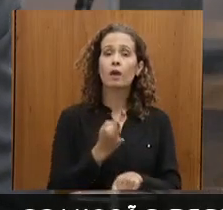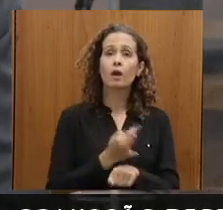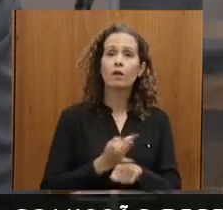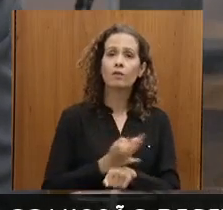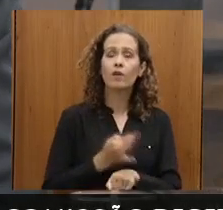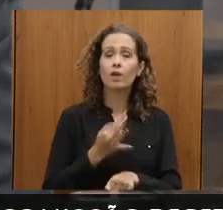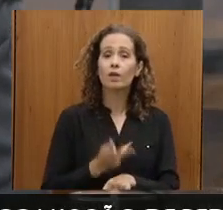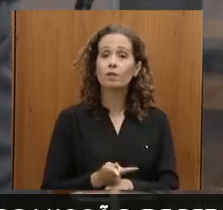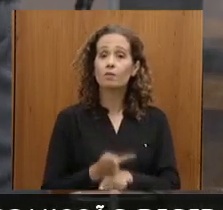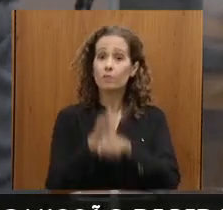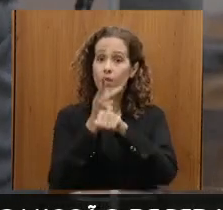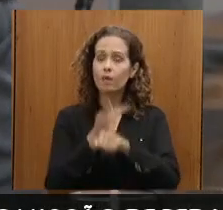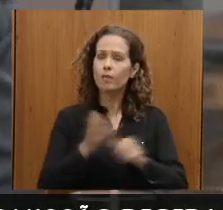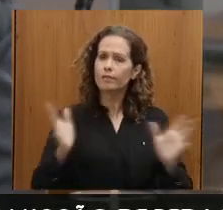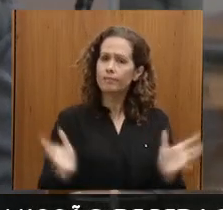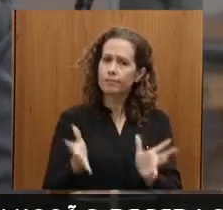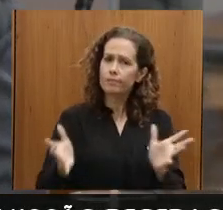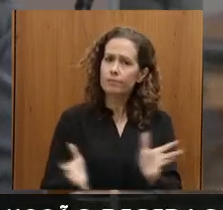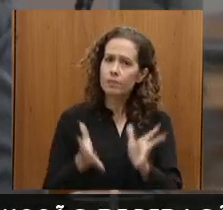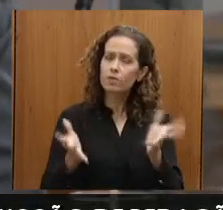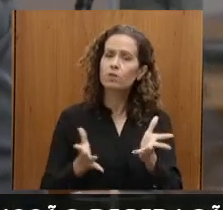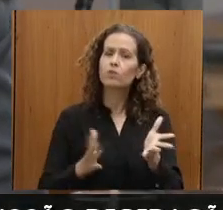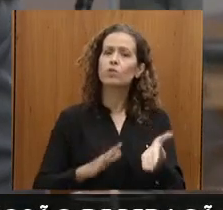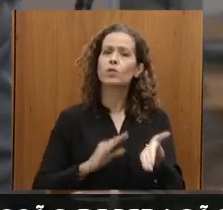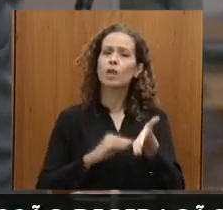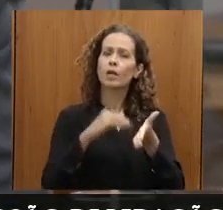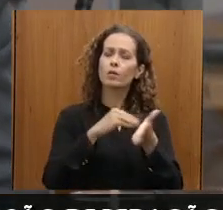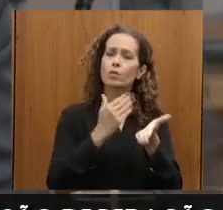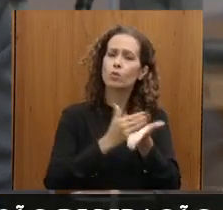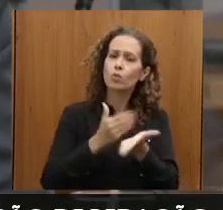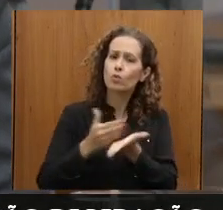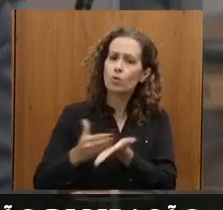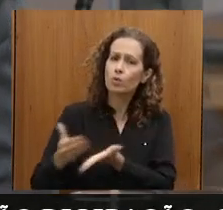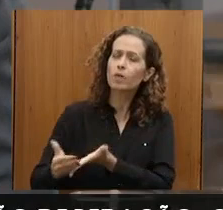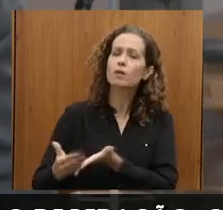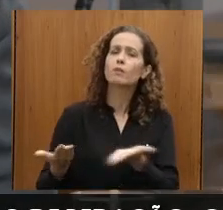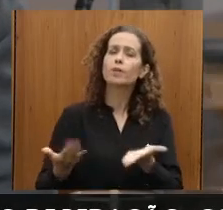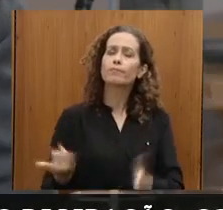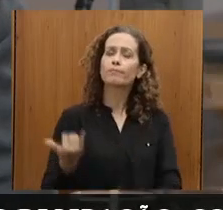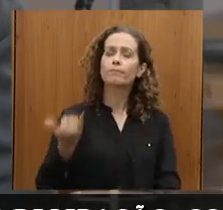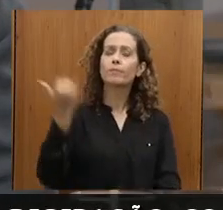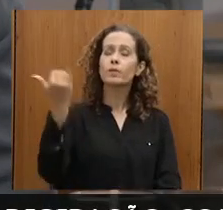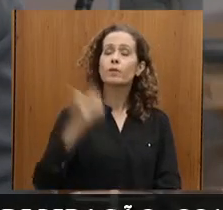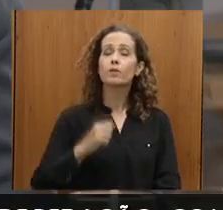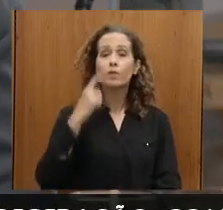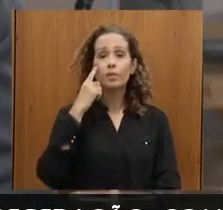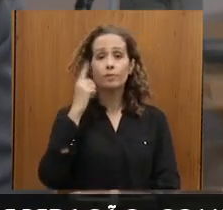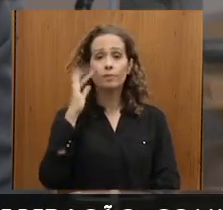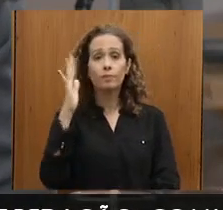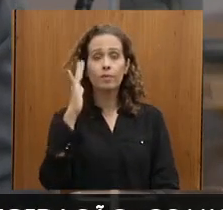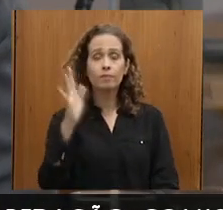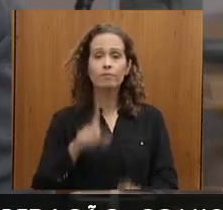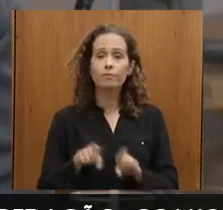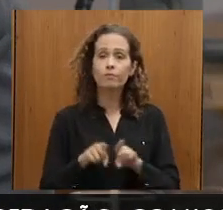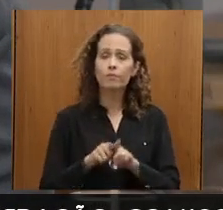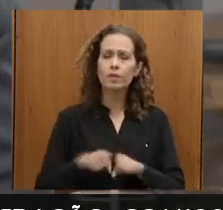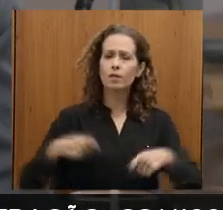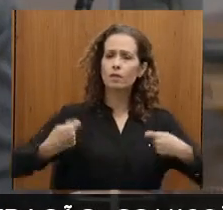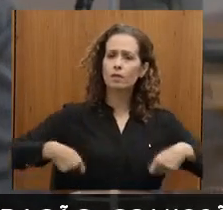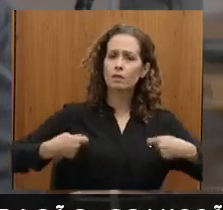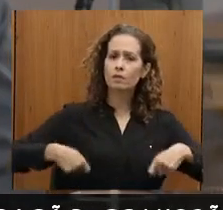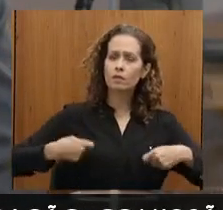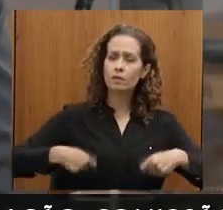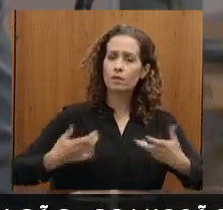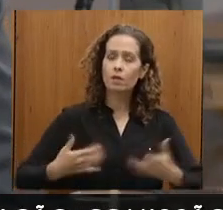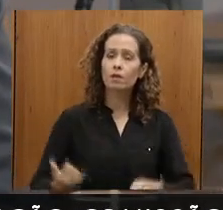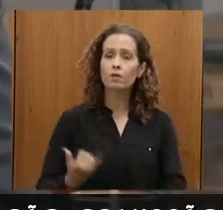secretário, insistir mesmo nessa questão do cronograma, da importância de um cronograma, e penso também que é necessário, que é